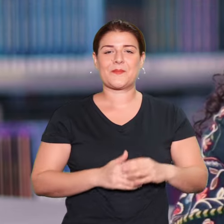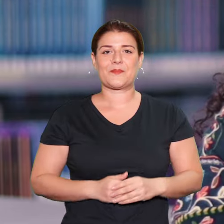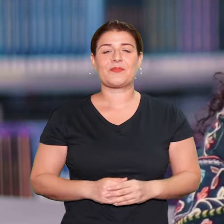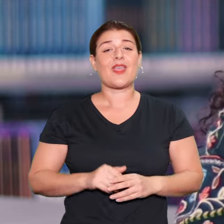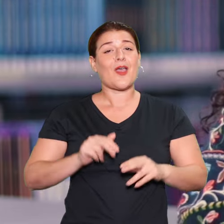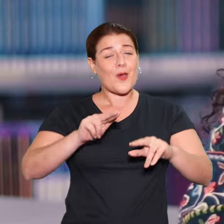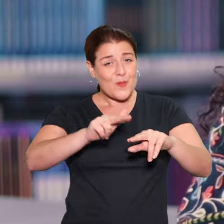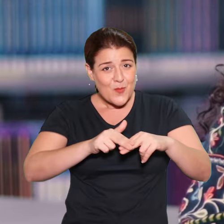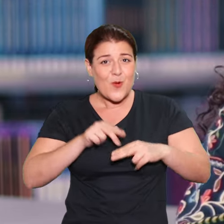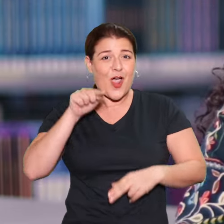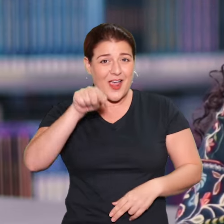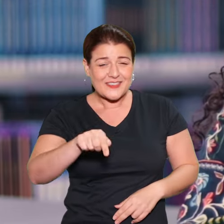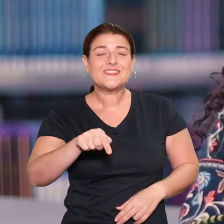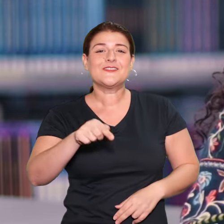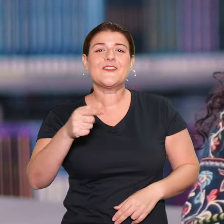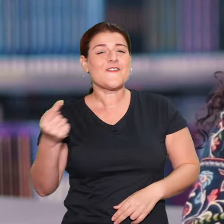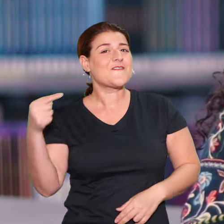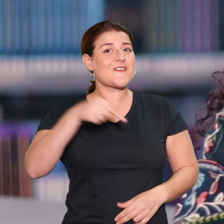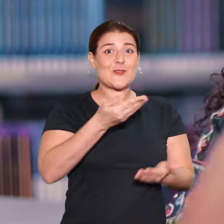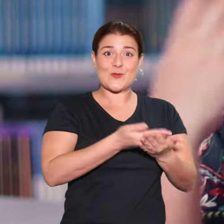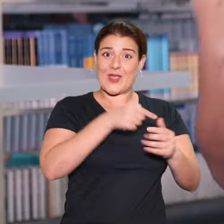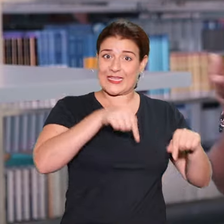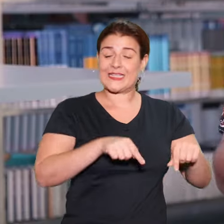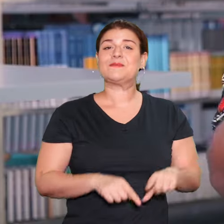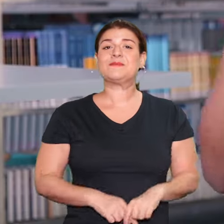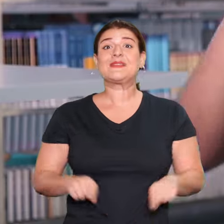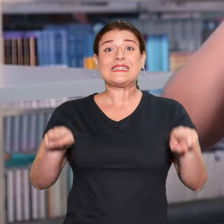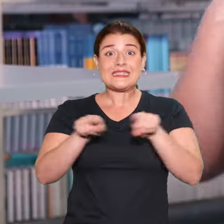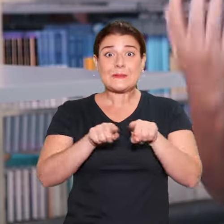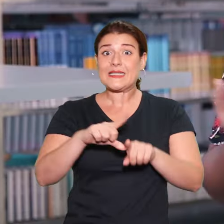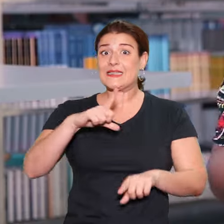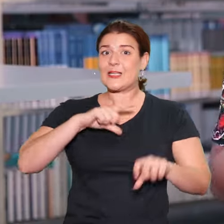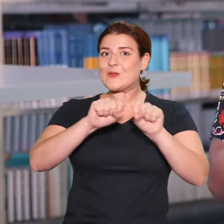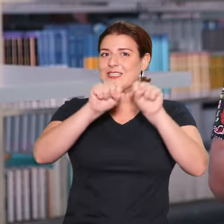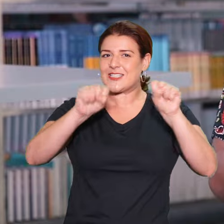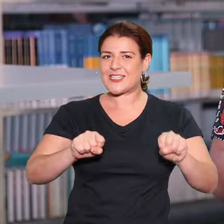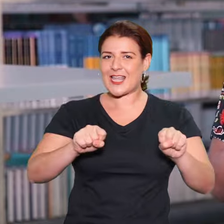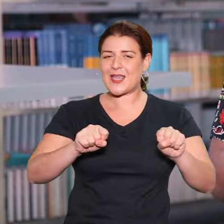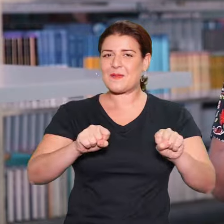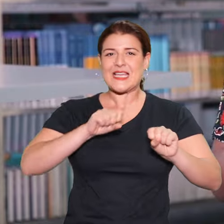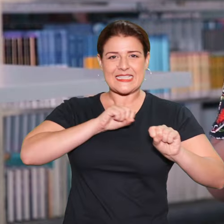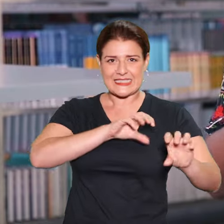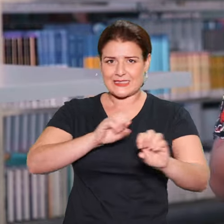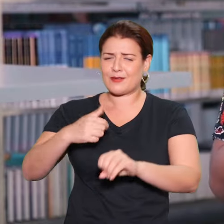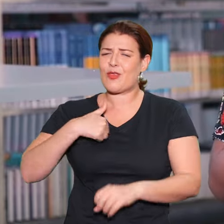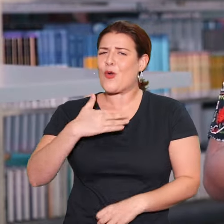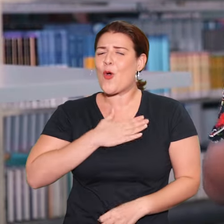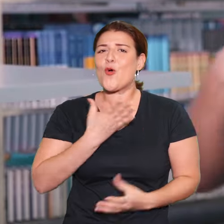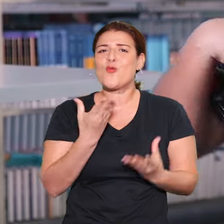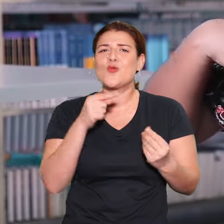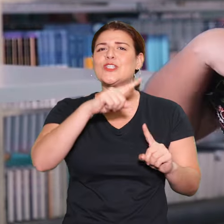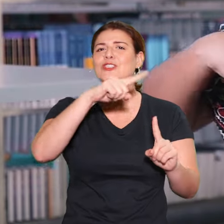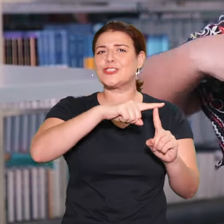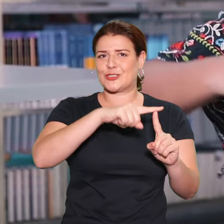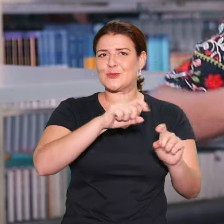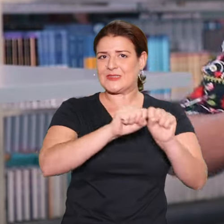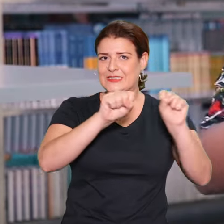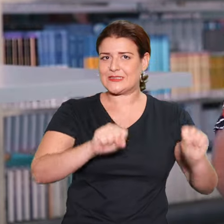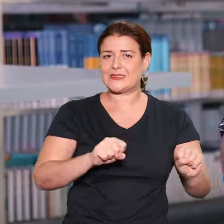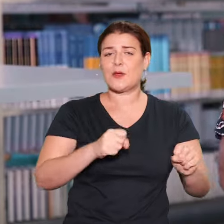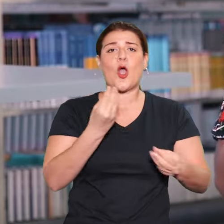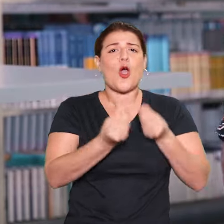E acho que esse seria um dos maiores motivos para você poder estar vindo, fora também o sistema de ensino da Uniswam, que eu também amo esse sistema